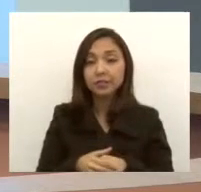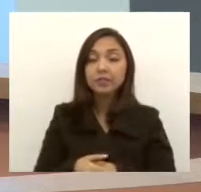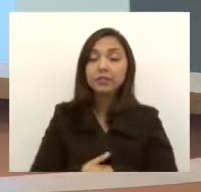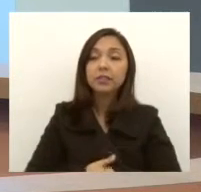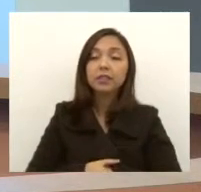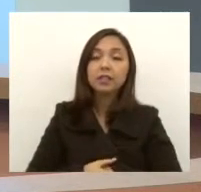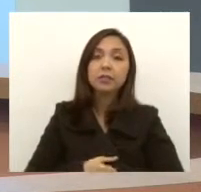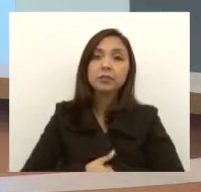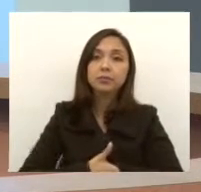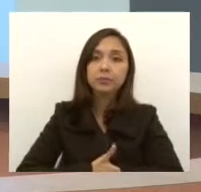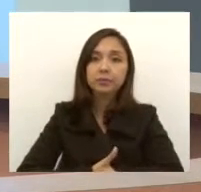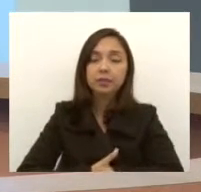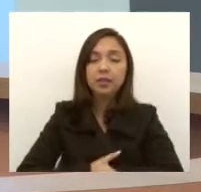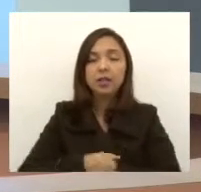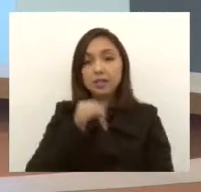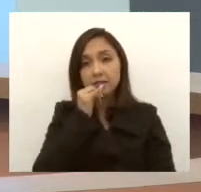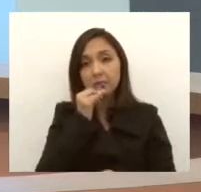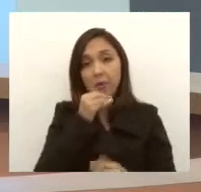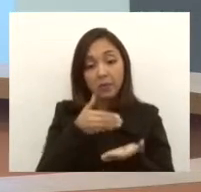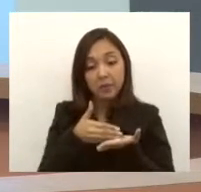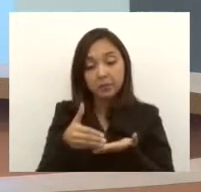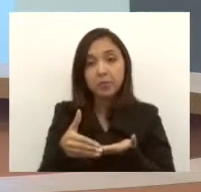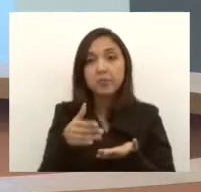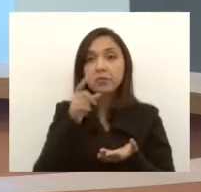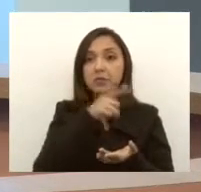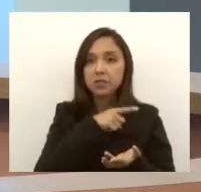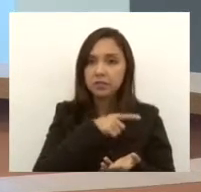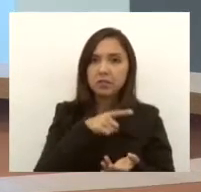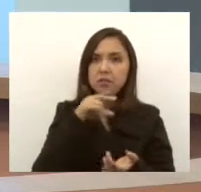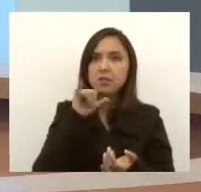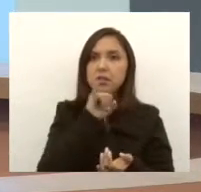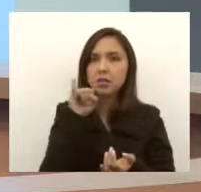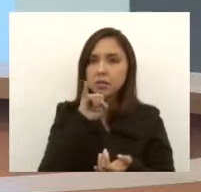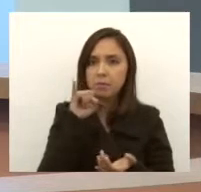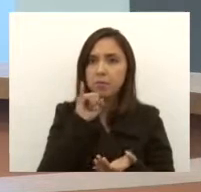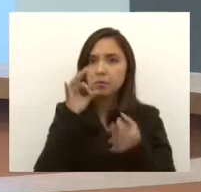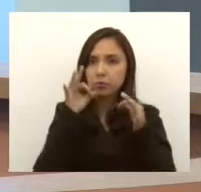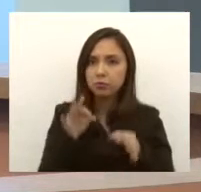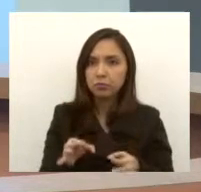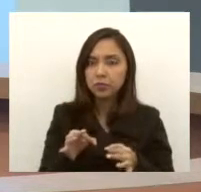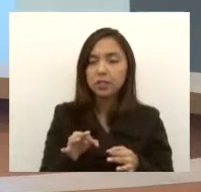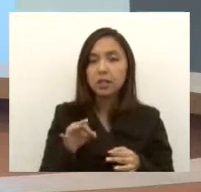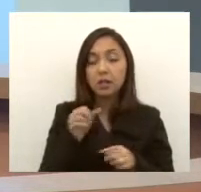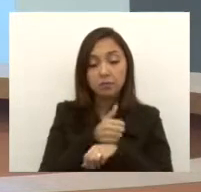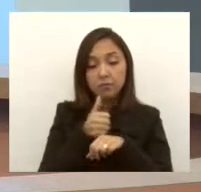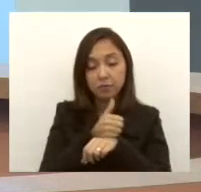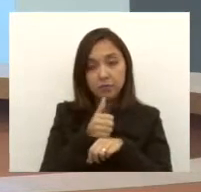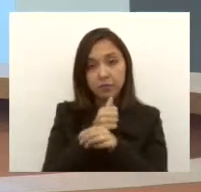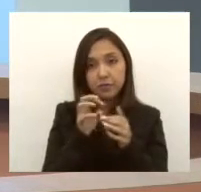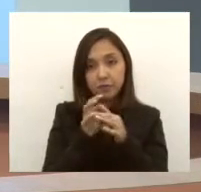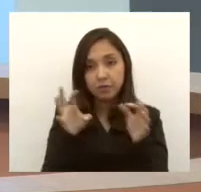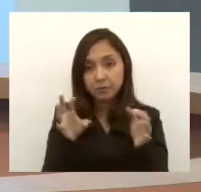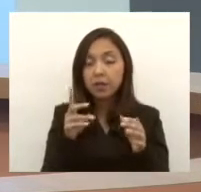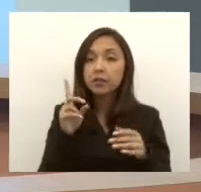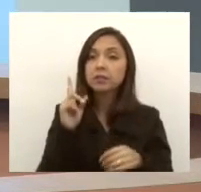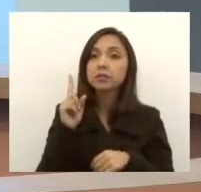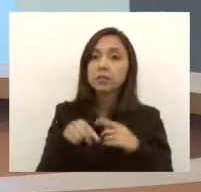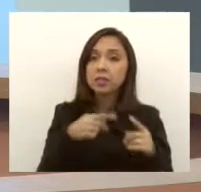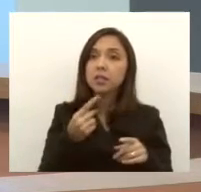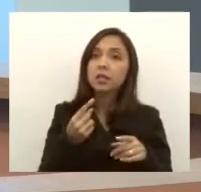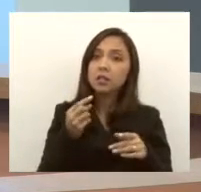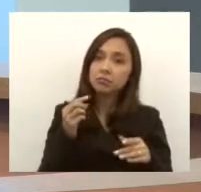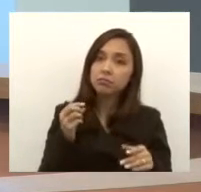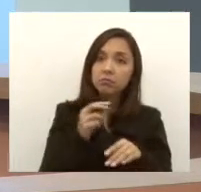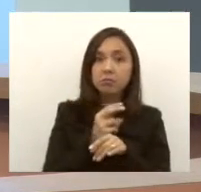A partir do momento que vocês têm impostos mais justos, os profissionais liberais passam a entrar